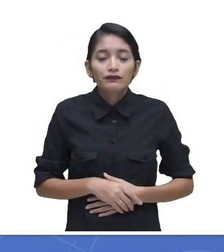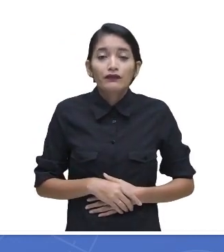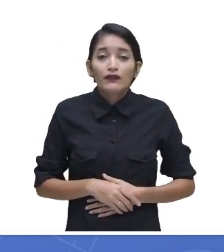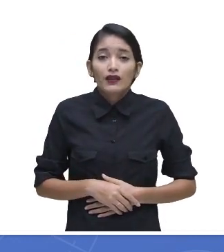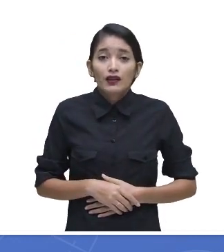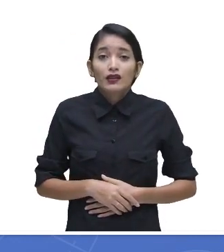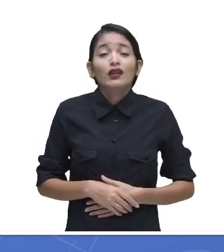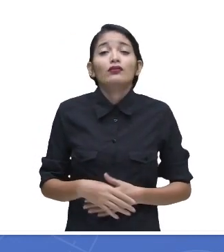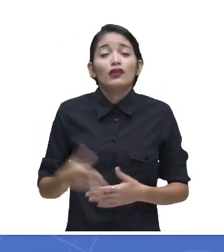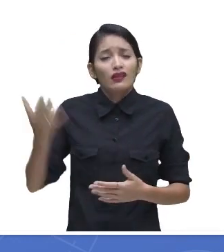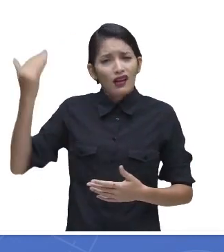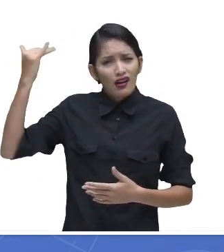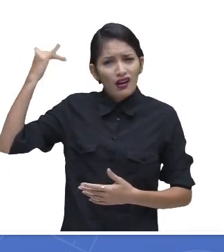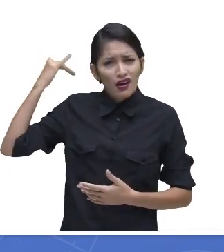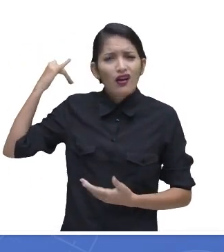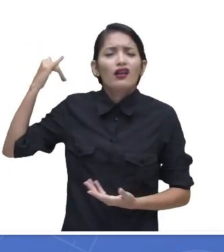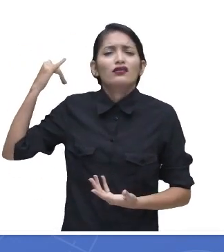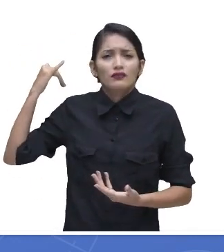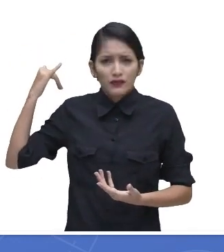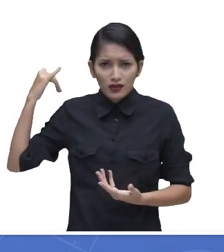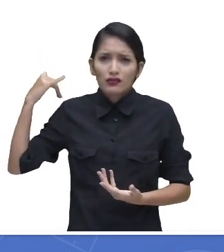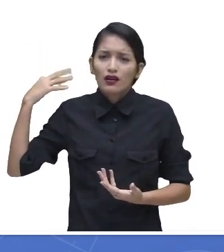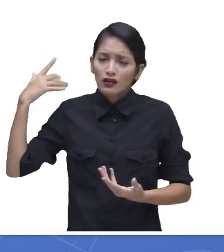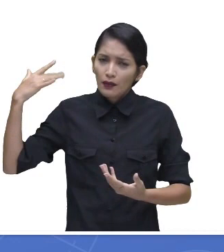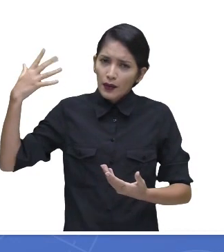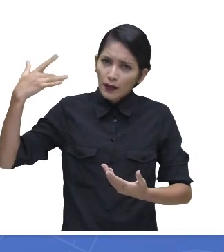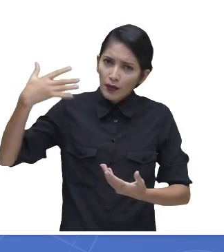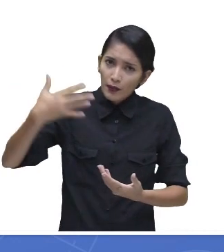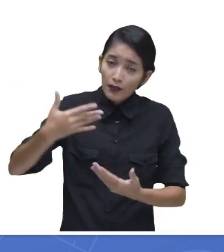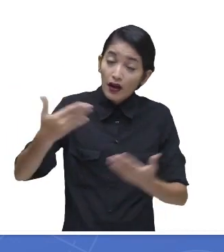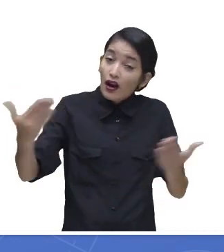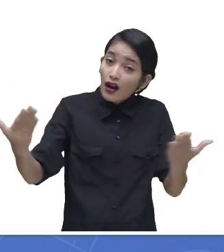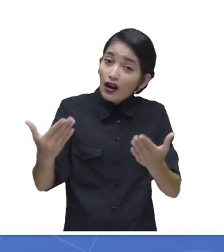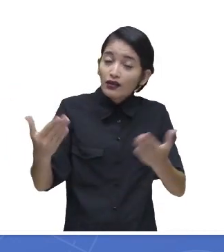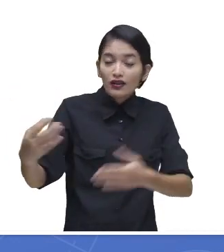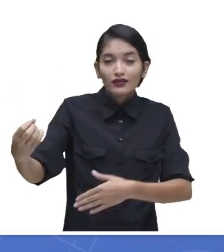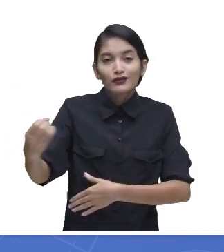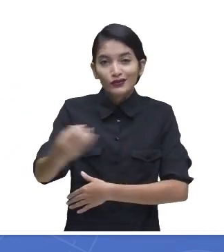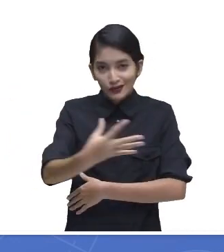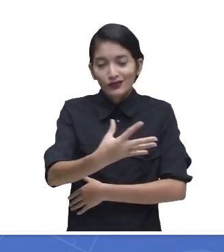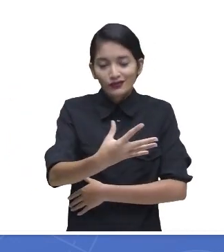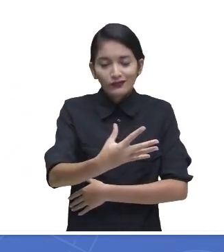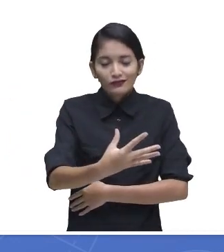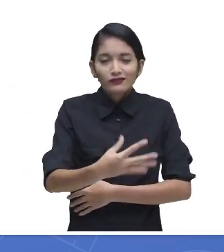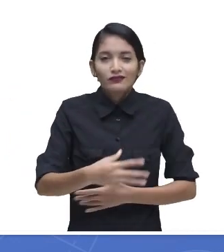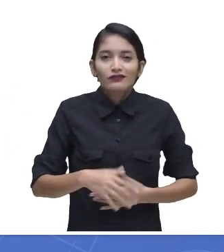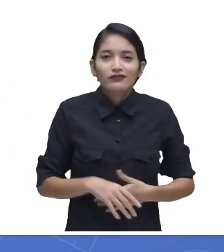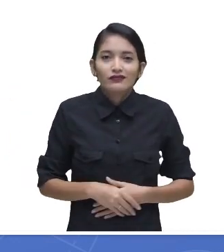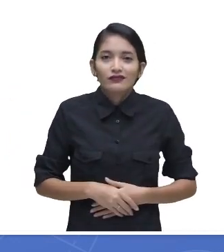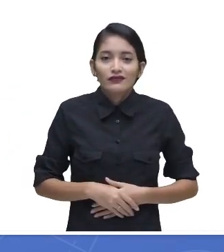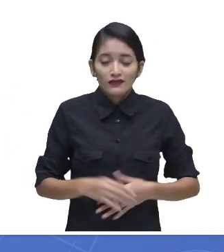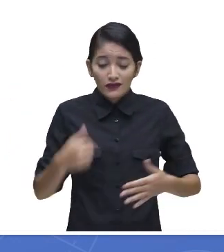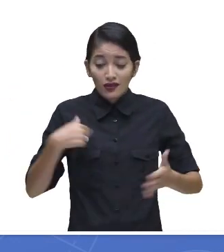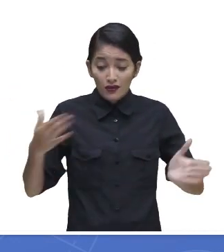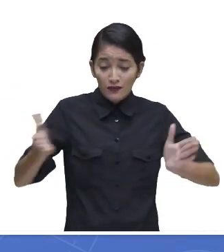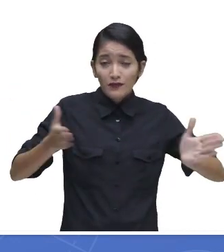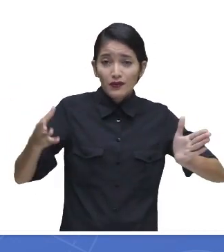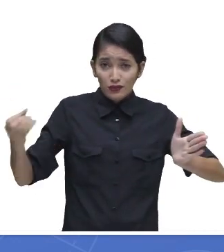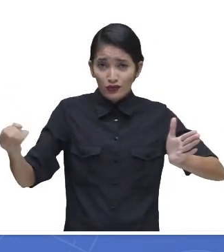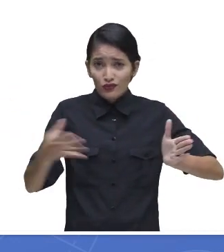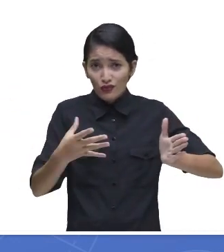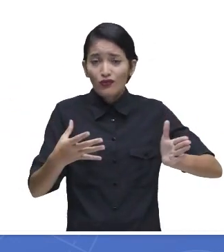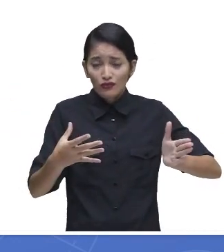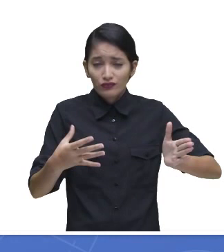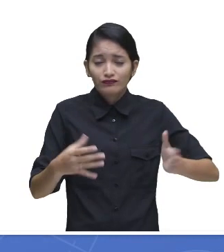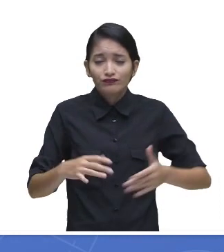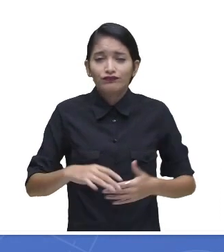do medievo, né, que é o medieval, pensamento medieval, para o período moderno.